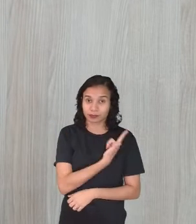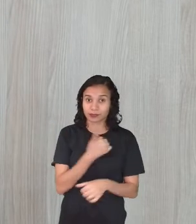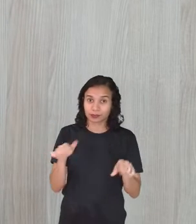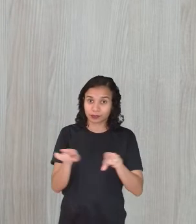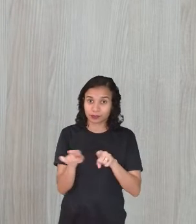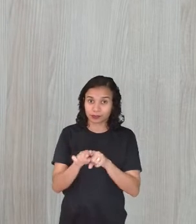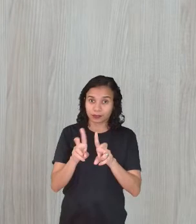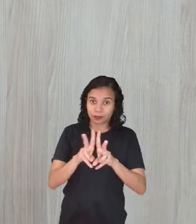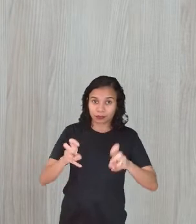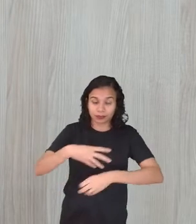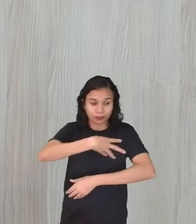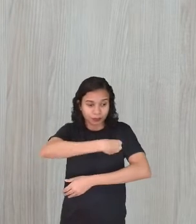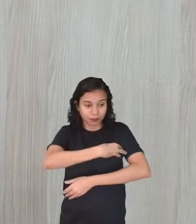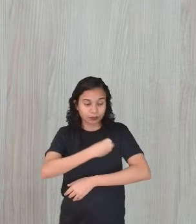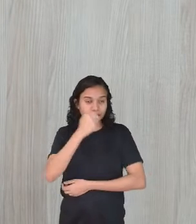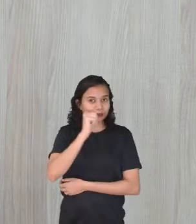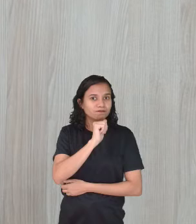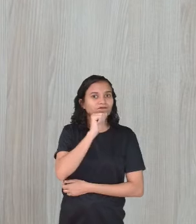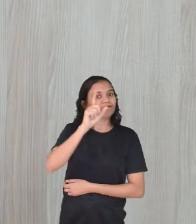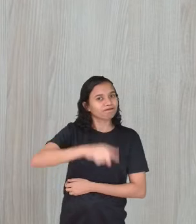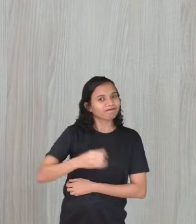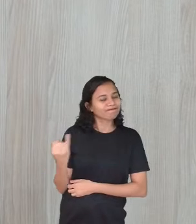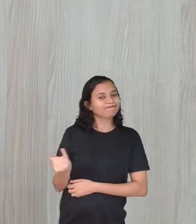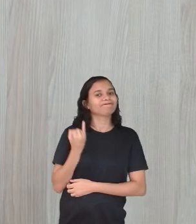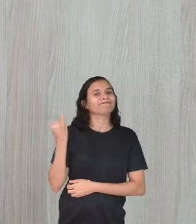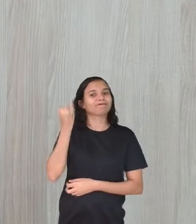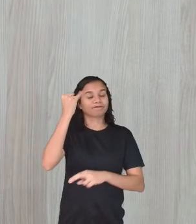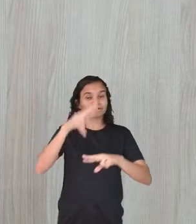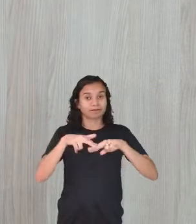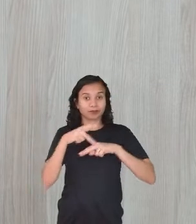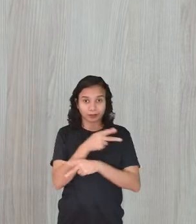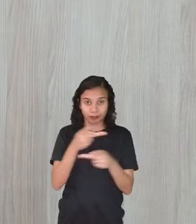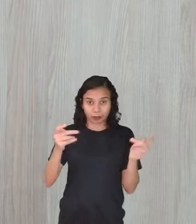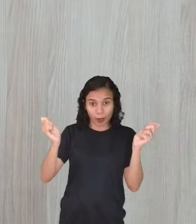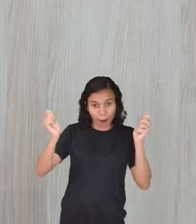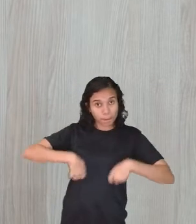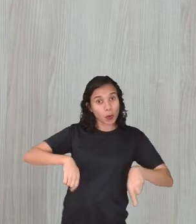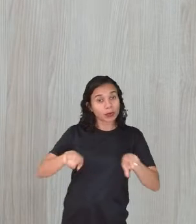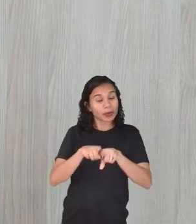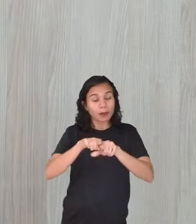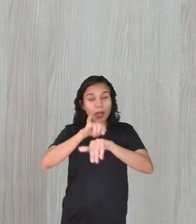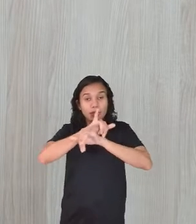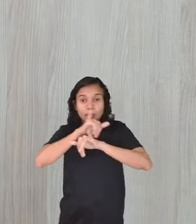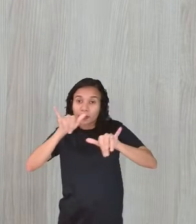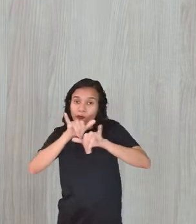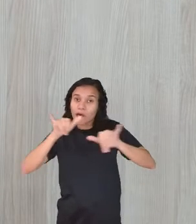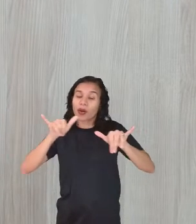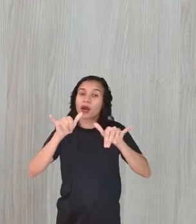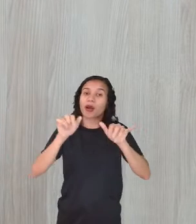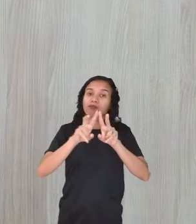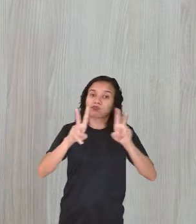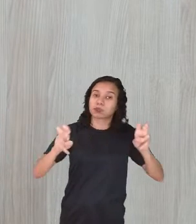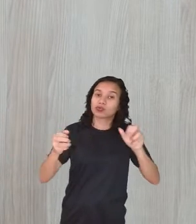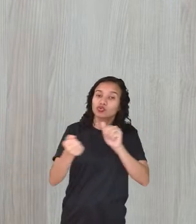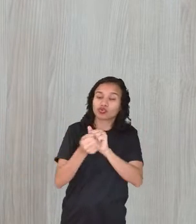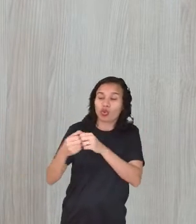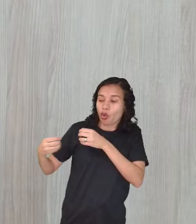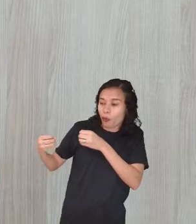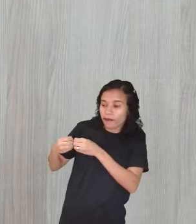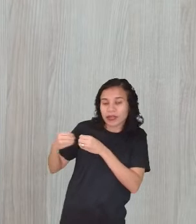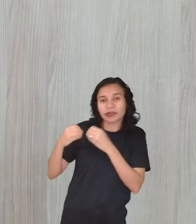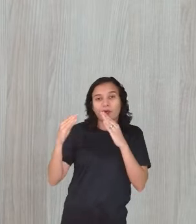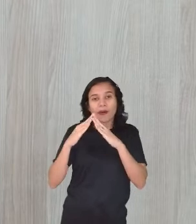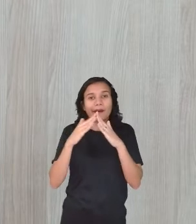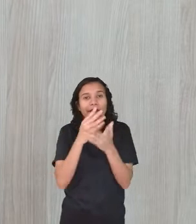do aleitamento materno, ele é muito importante, que vocês possam também divulgar essa questão com os vizinhos na casa